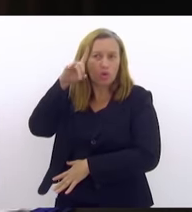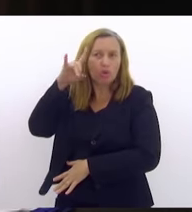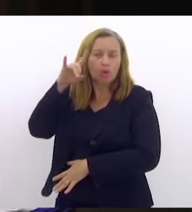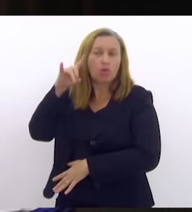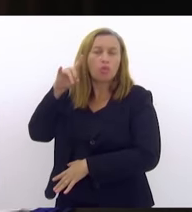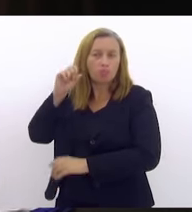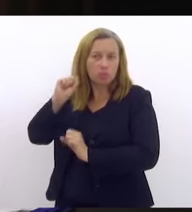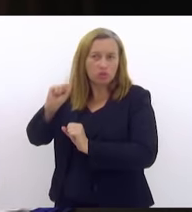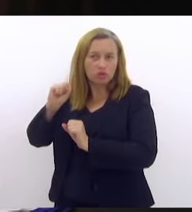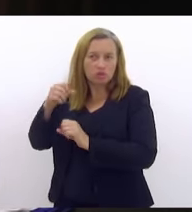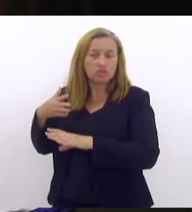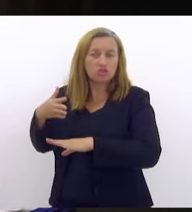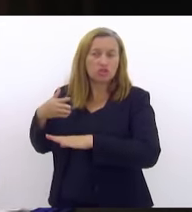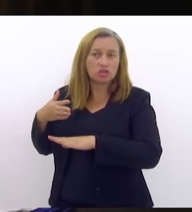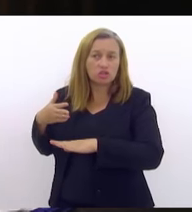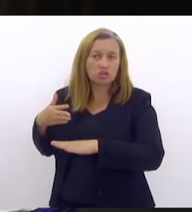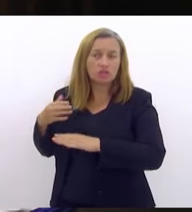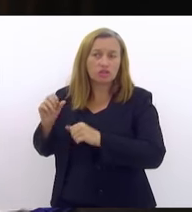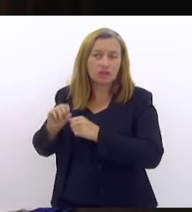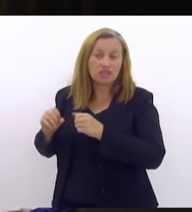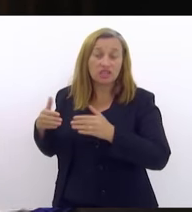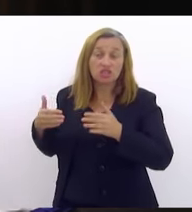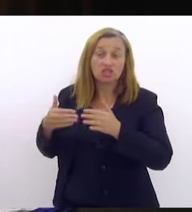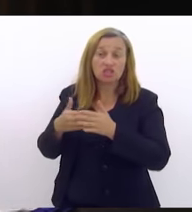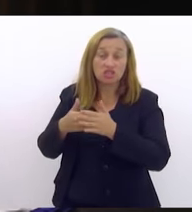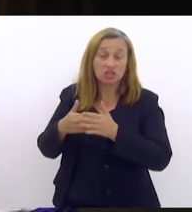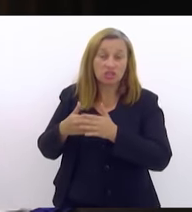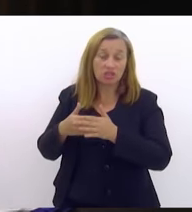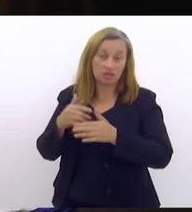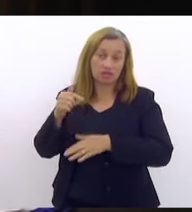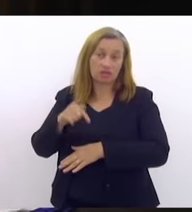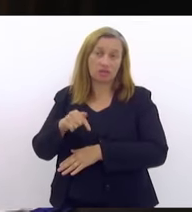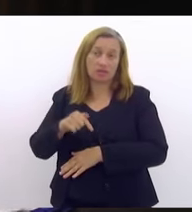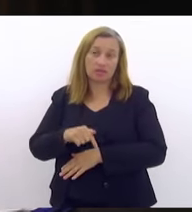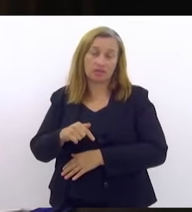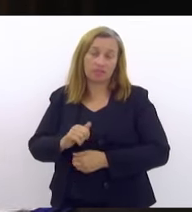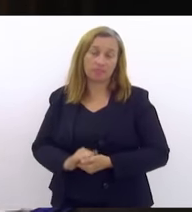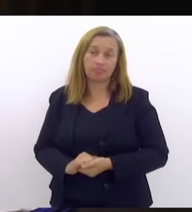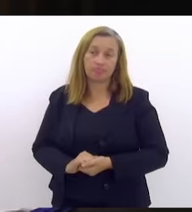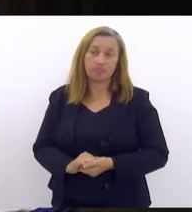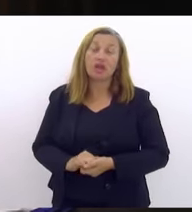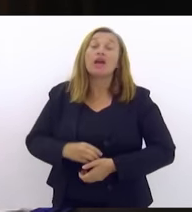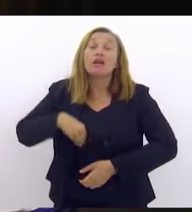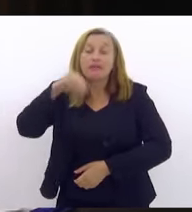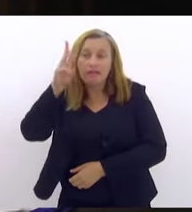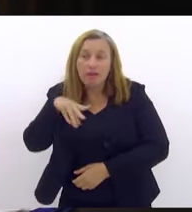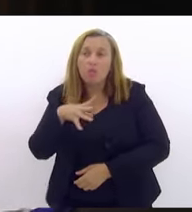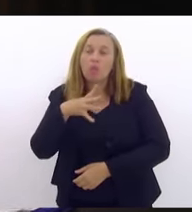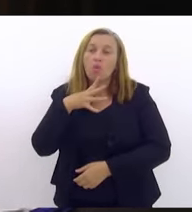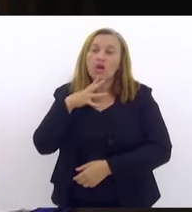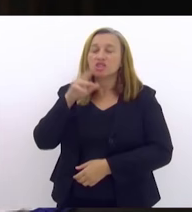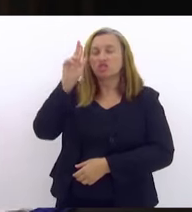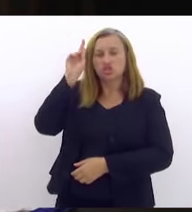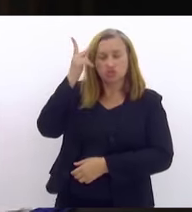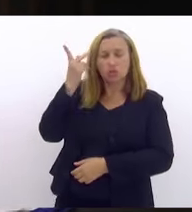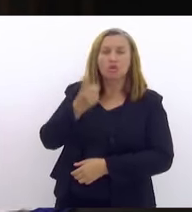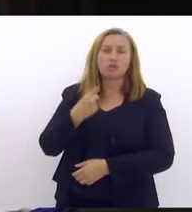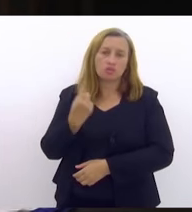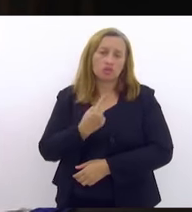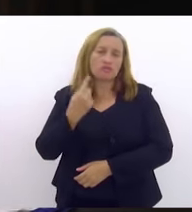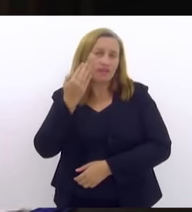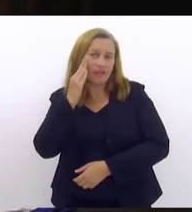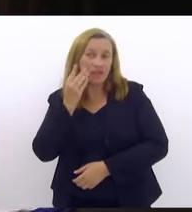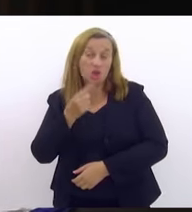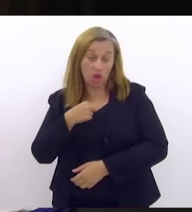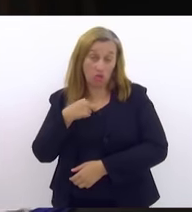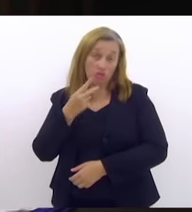chegar. Para quem conhece um pouco da nossa história, vai entender do que eu